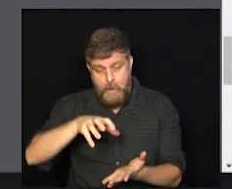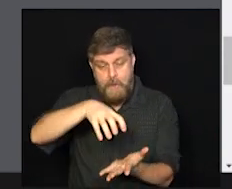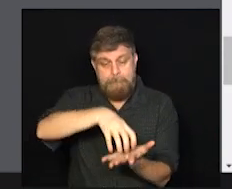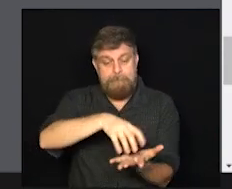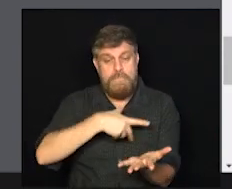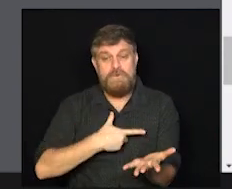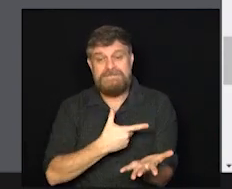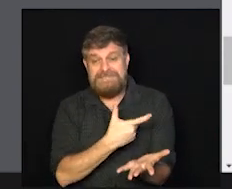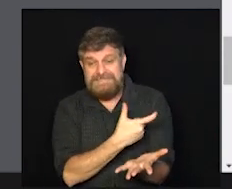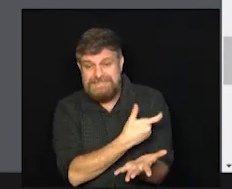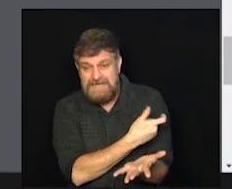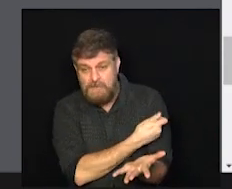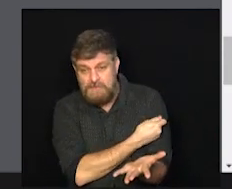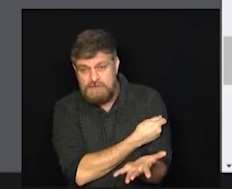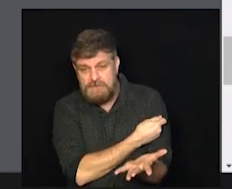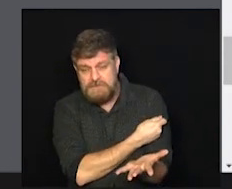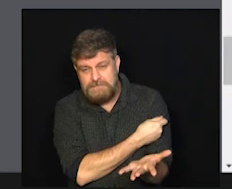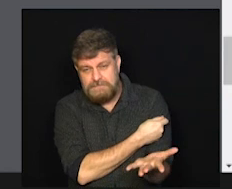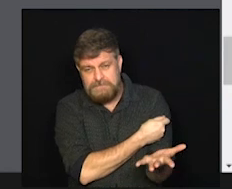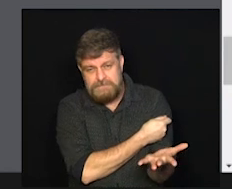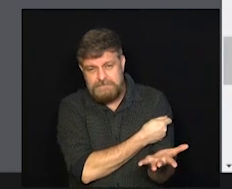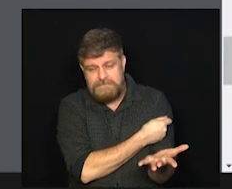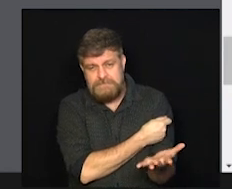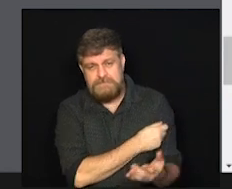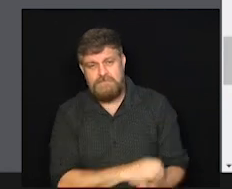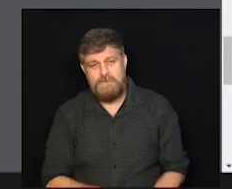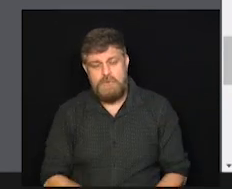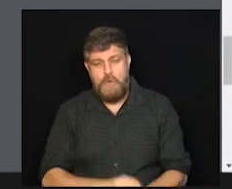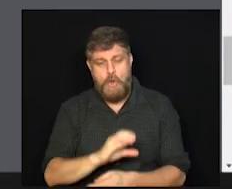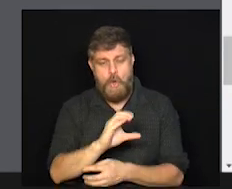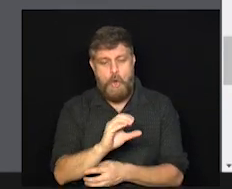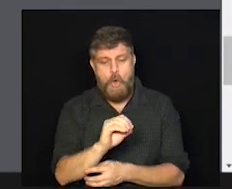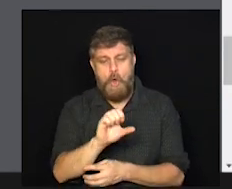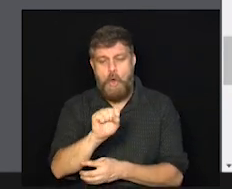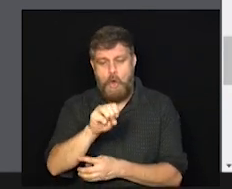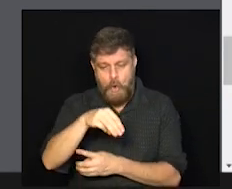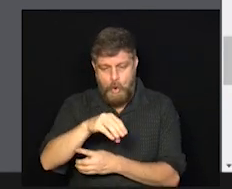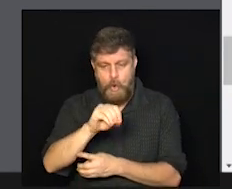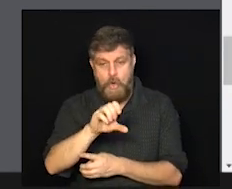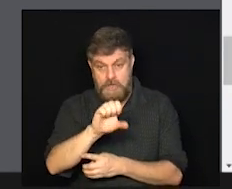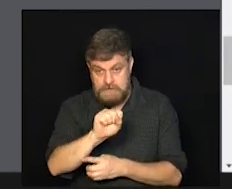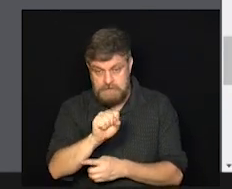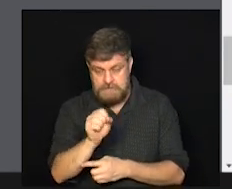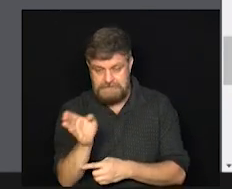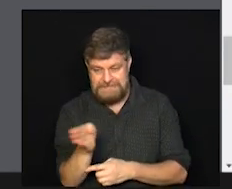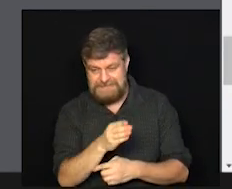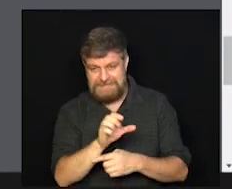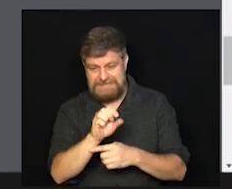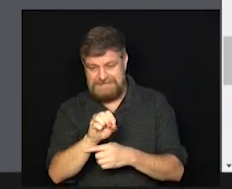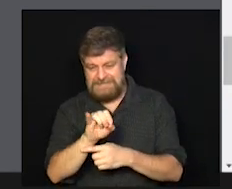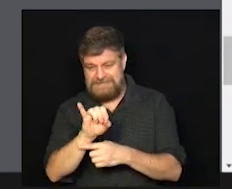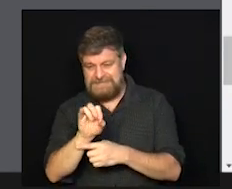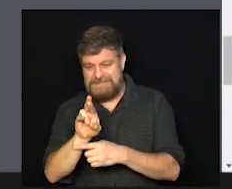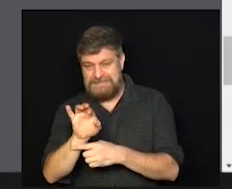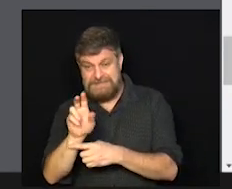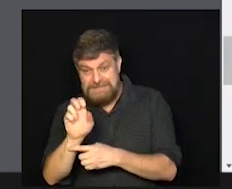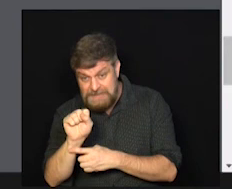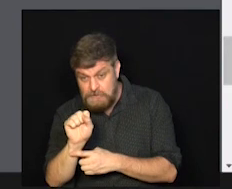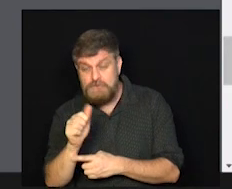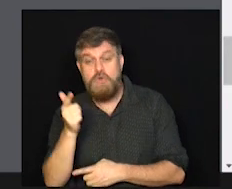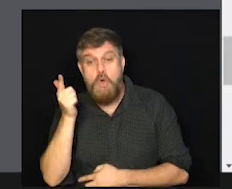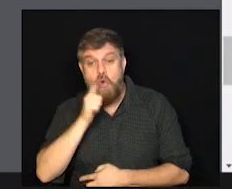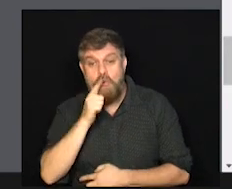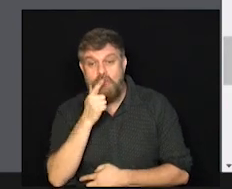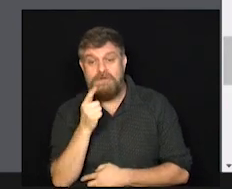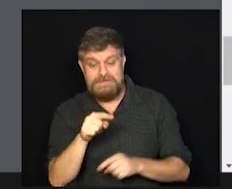saúde do Cosmos Sírios, onde a comunidade reverteu metade do seu